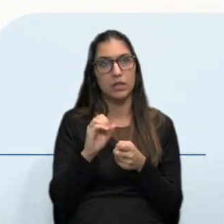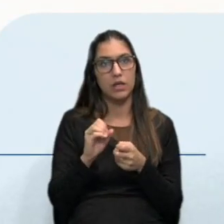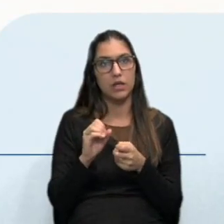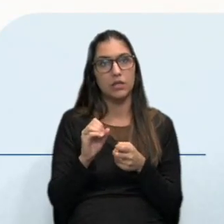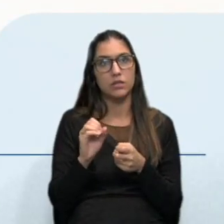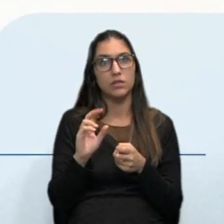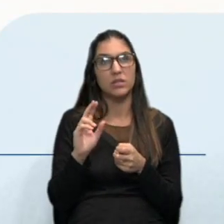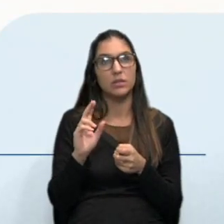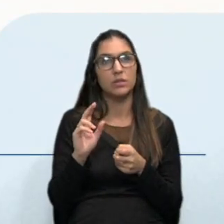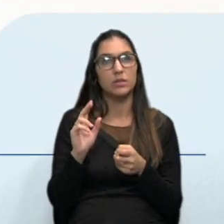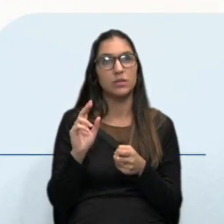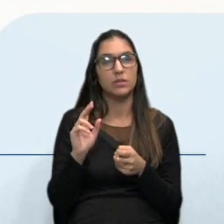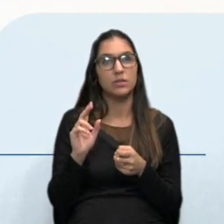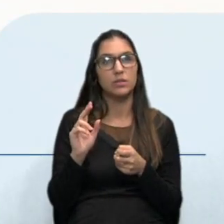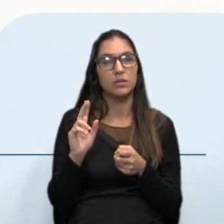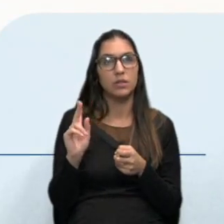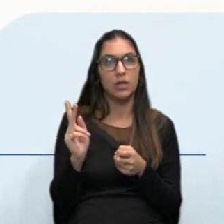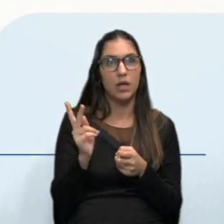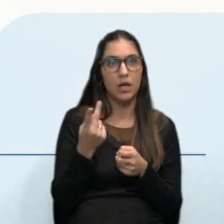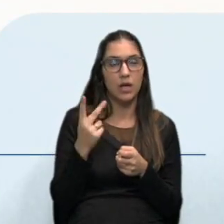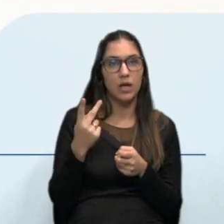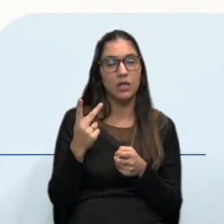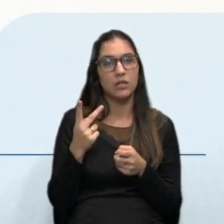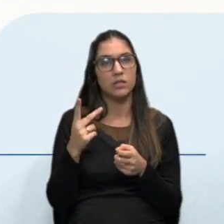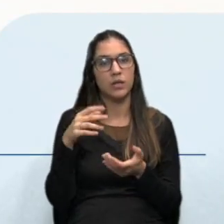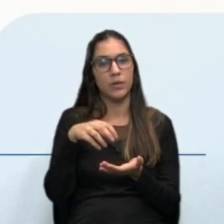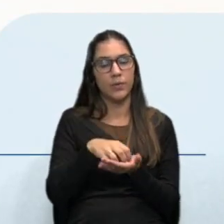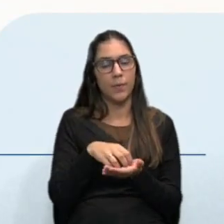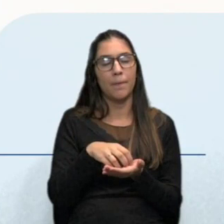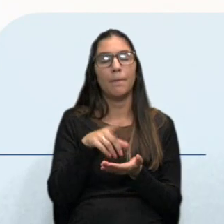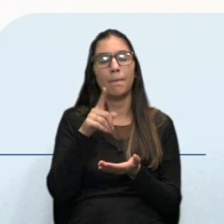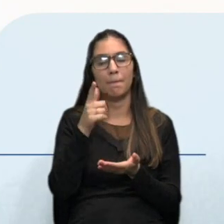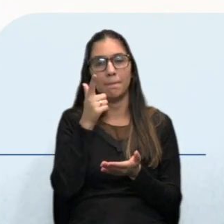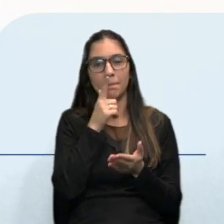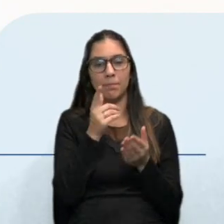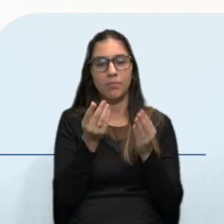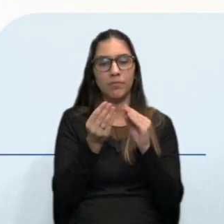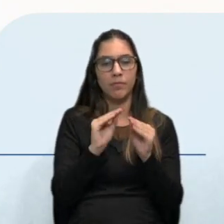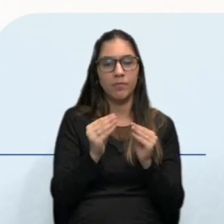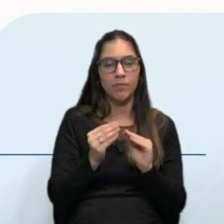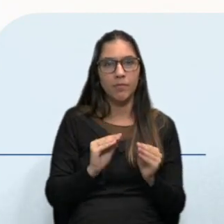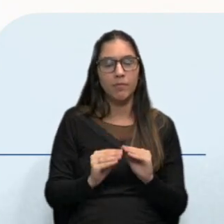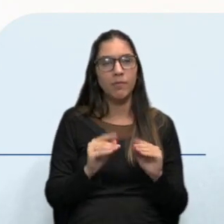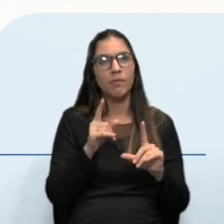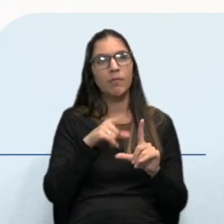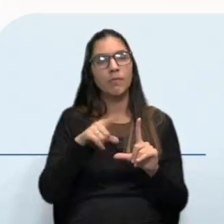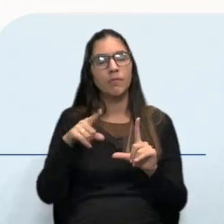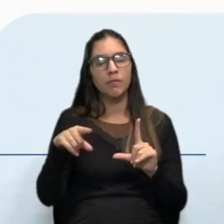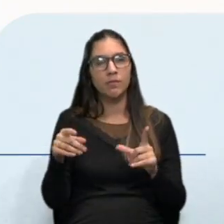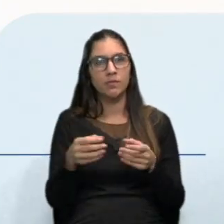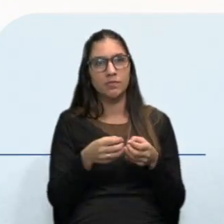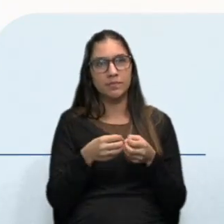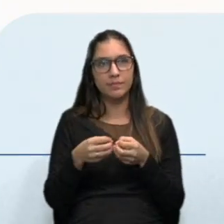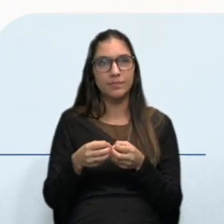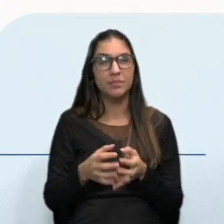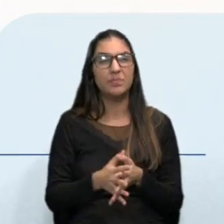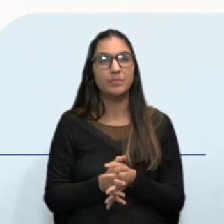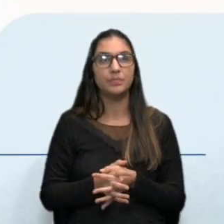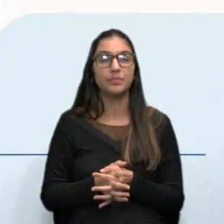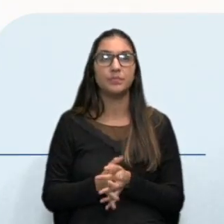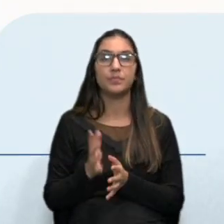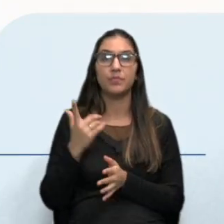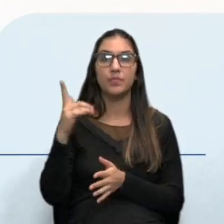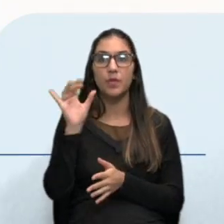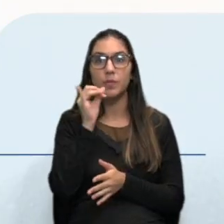outra célula com frequência de 10 Hz central. É assim que você elabora esse diagrama celular. Um